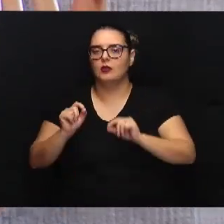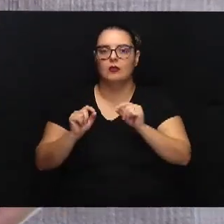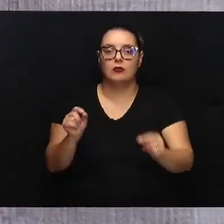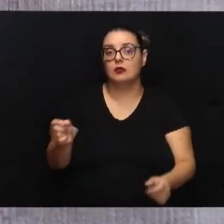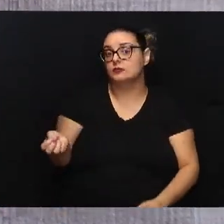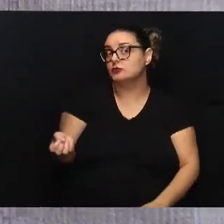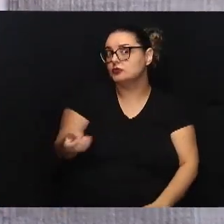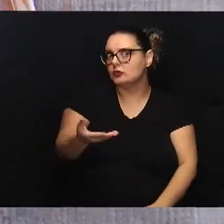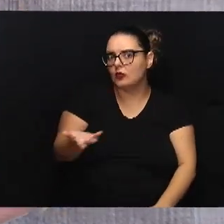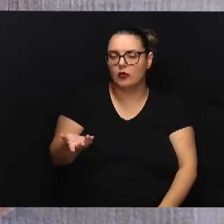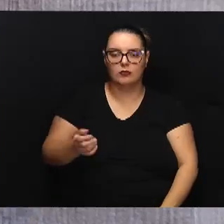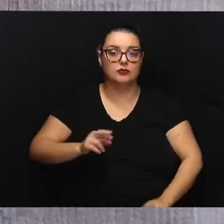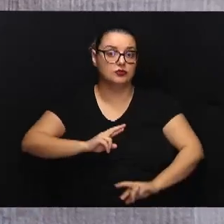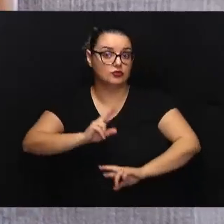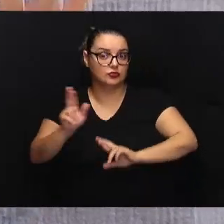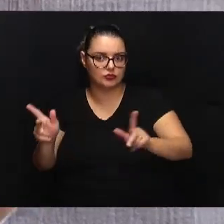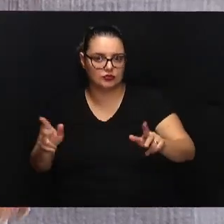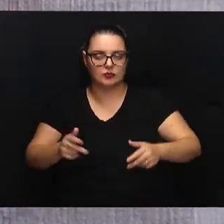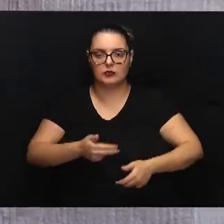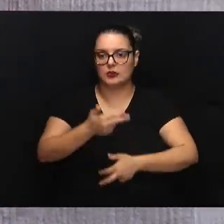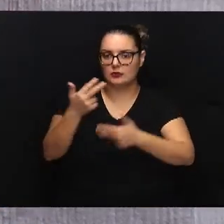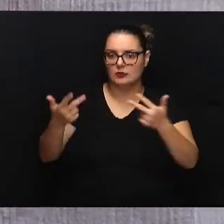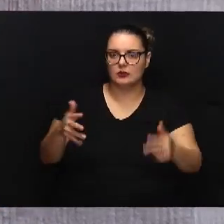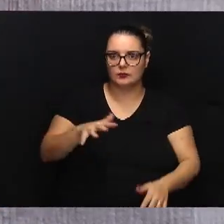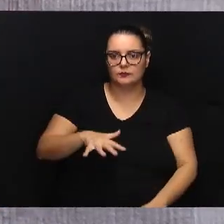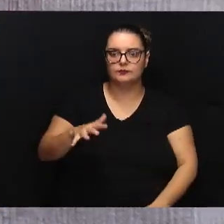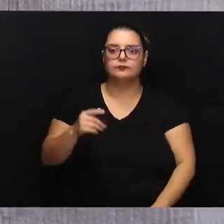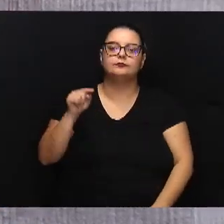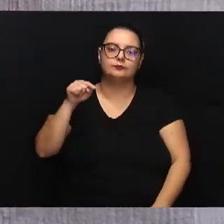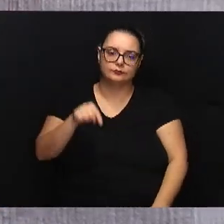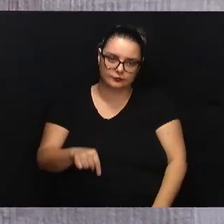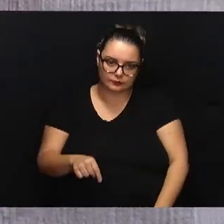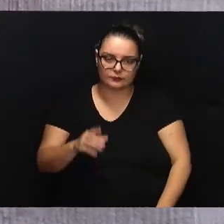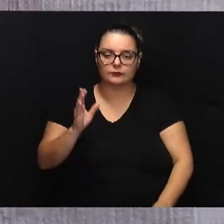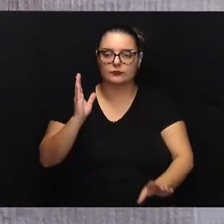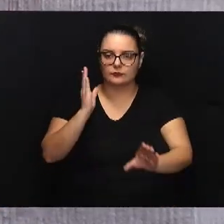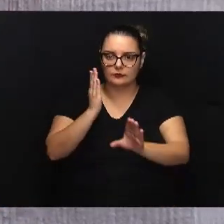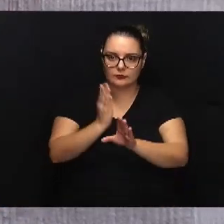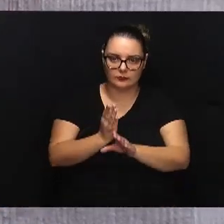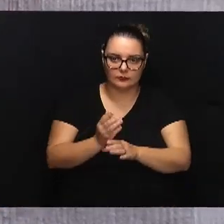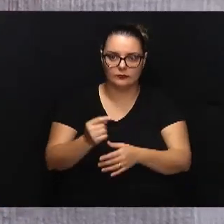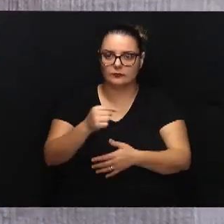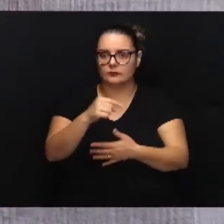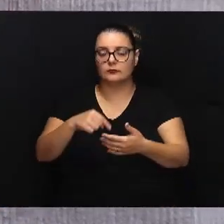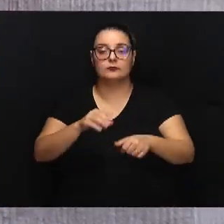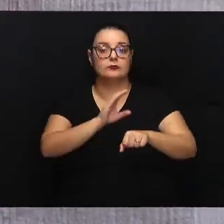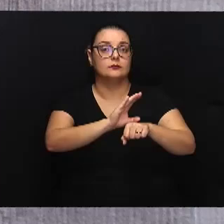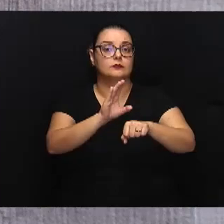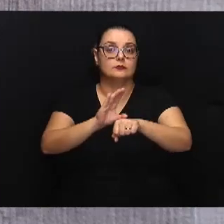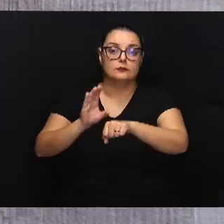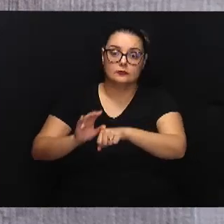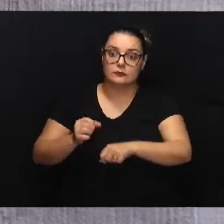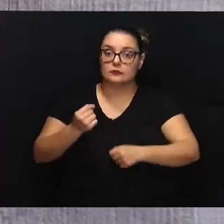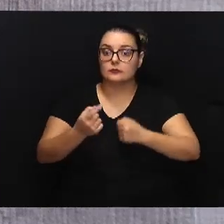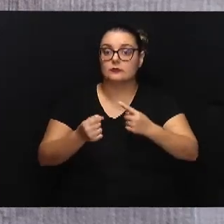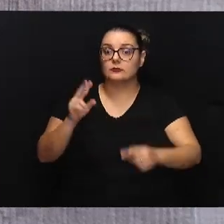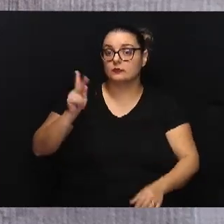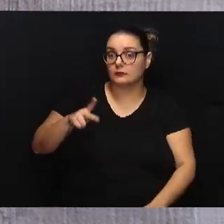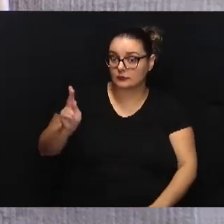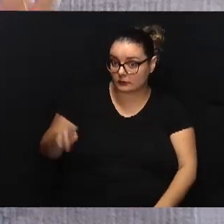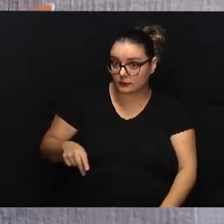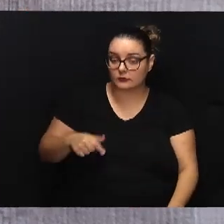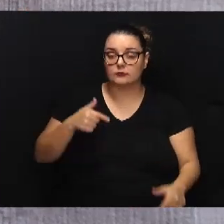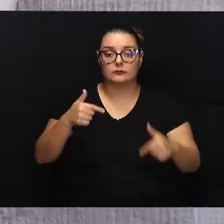de novidade nesse mundo, né? Foi aí que eu encontrei alguns cursos, algumas professoras que trabalhavam com